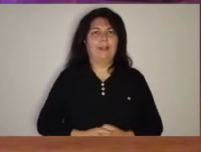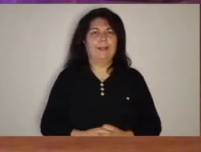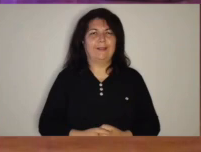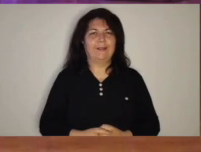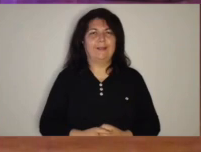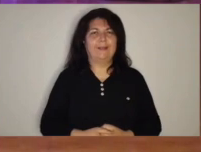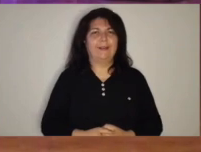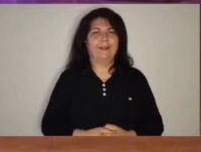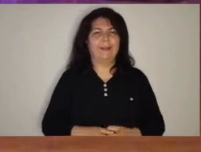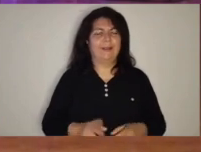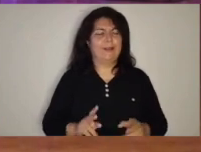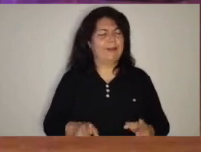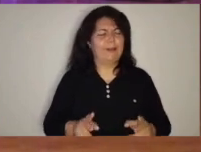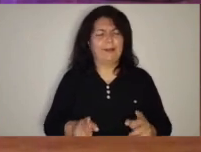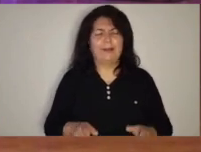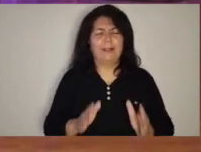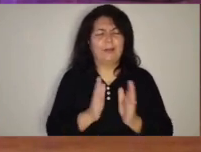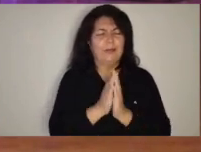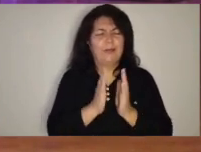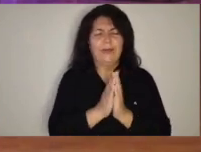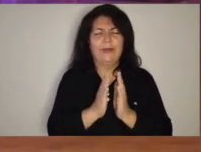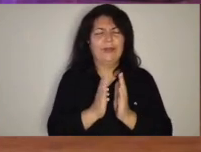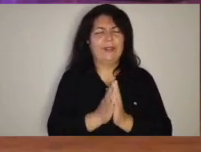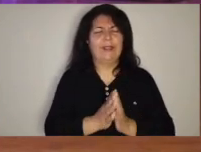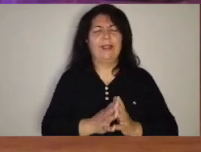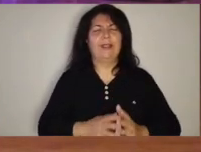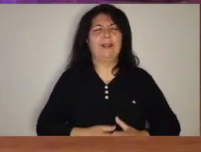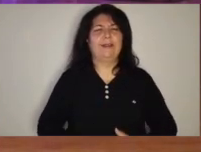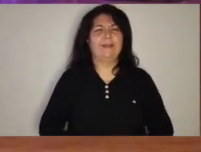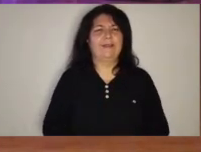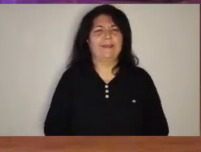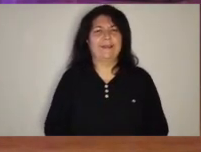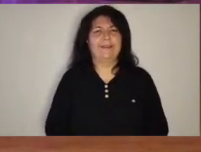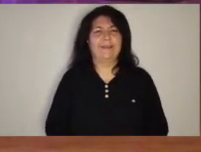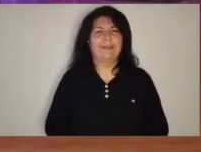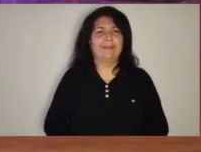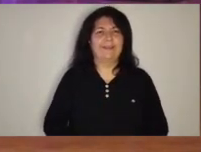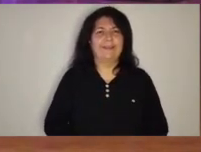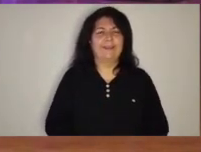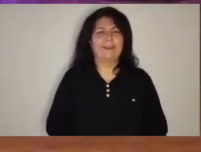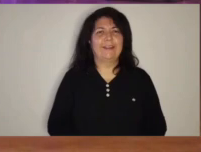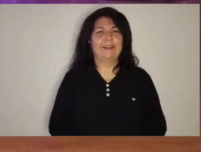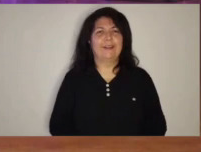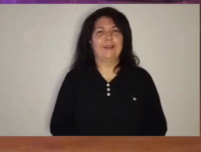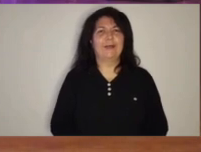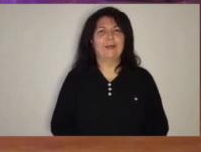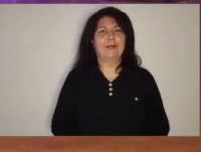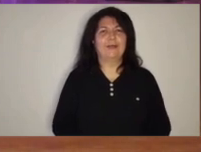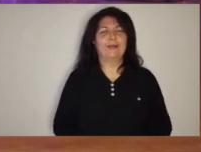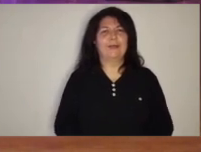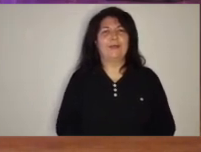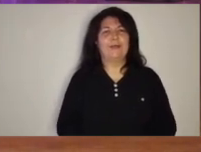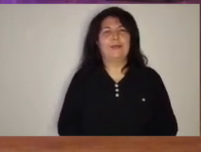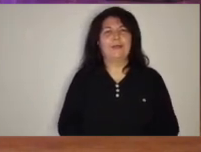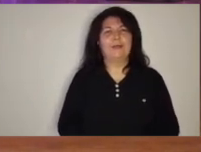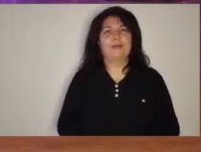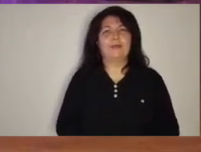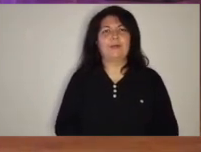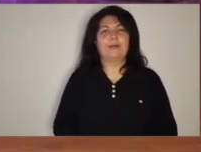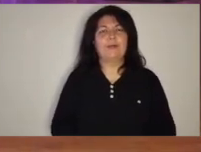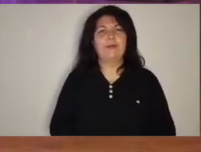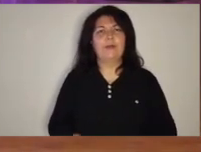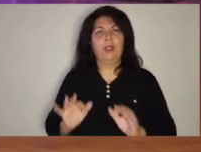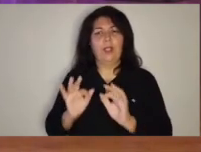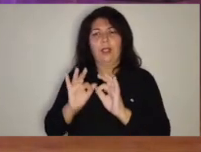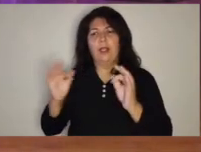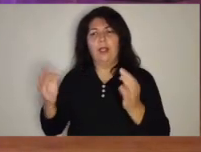família serviram ao Senhor. Davi se lembrou da família de Obed-edom, irmãos. E quando ele foi